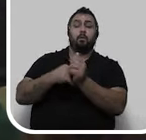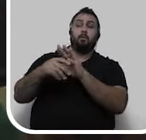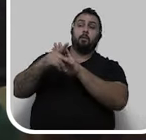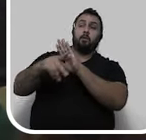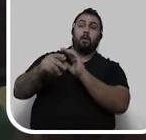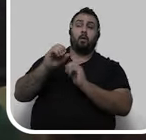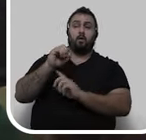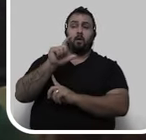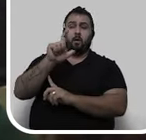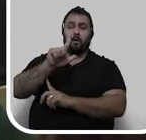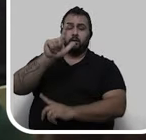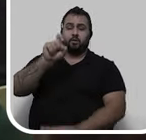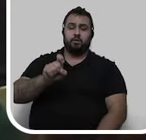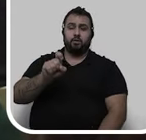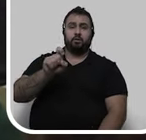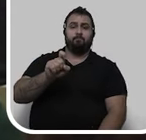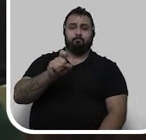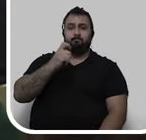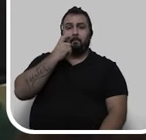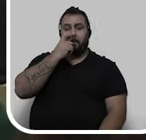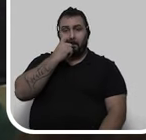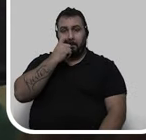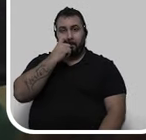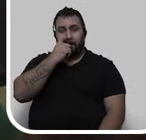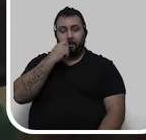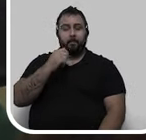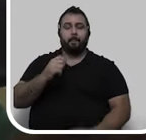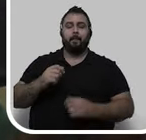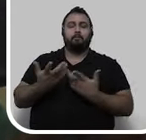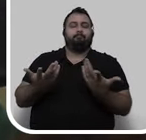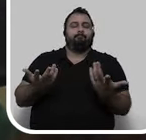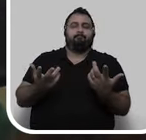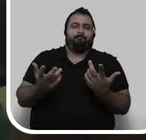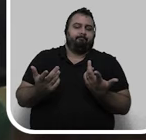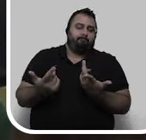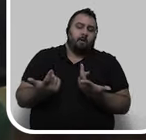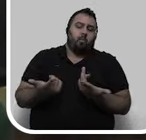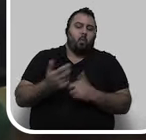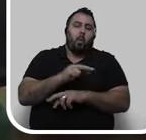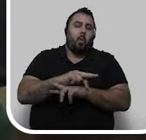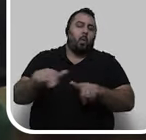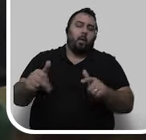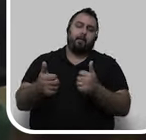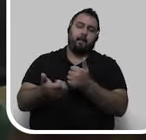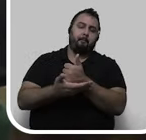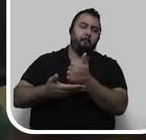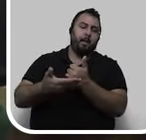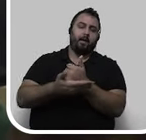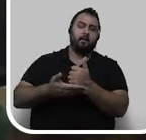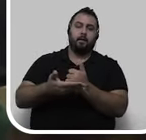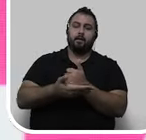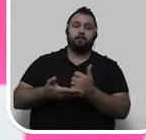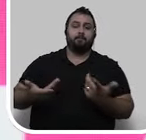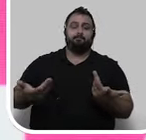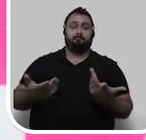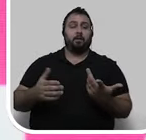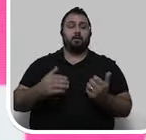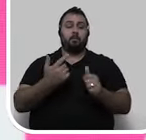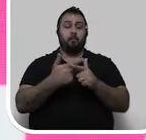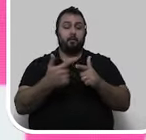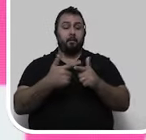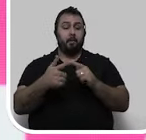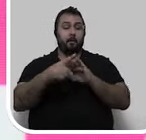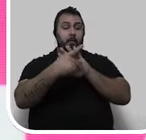coisas básicas de higiene que, pra gente não só problematizar cibersegurança ou segurança em si, são